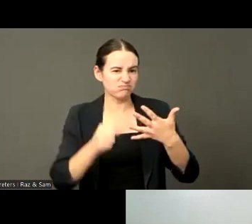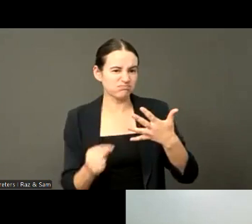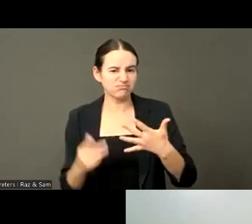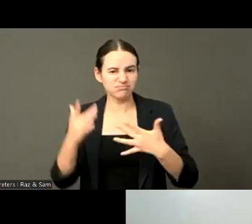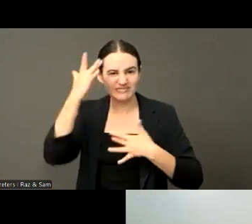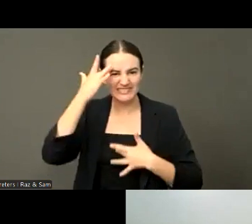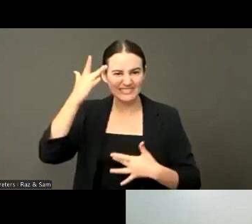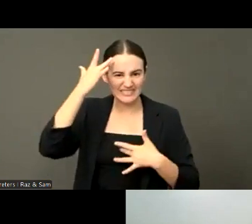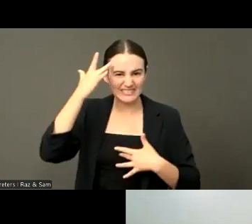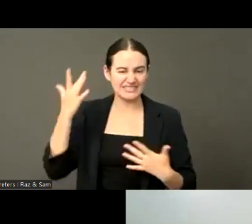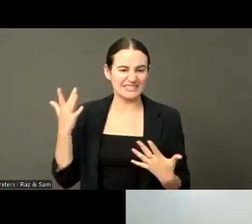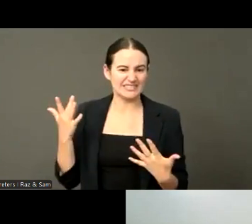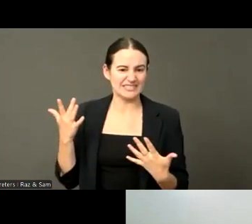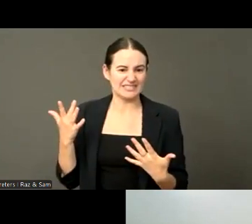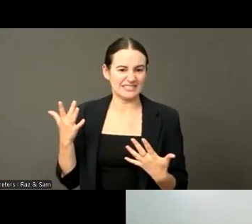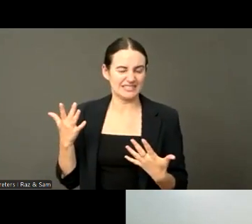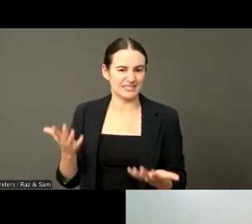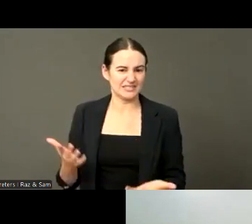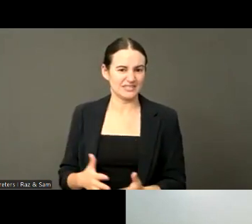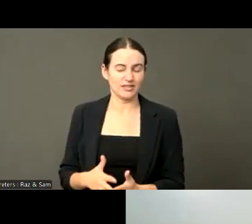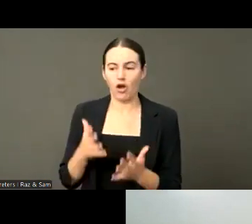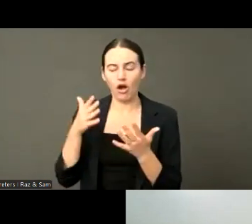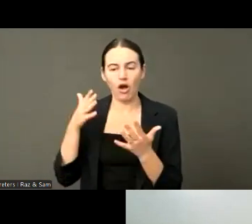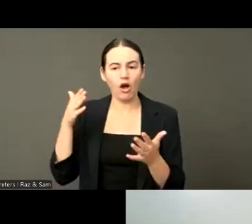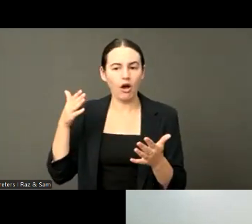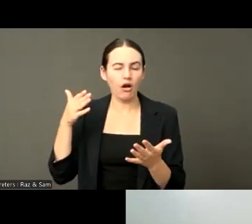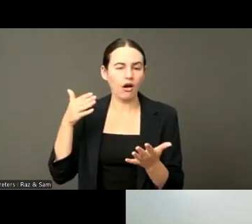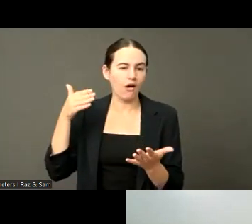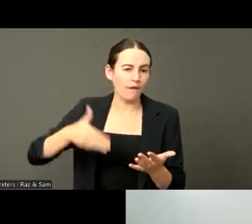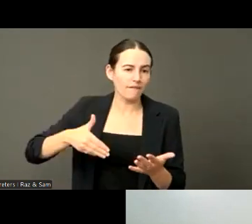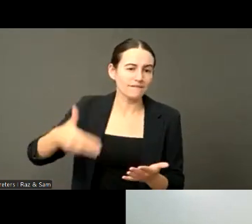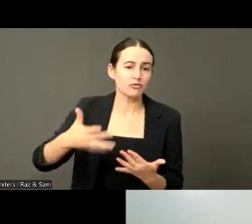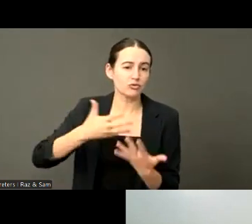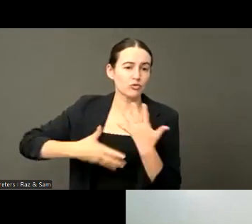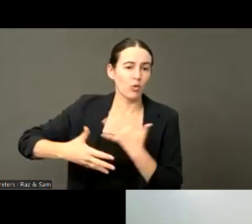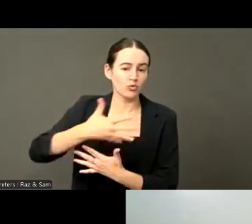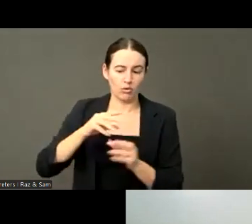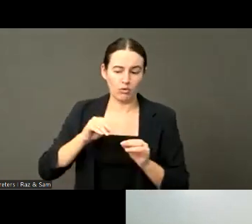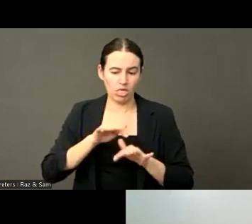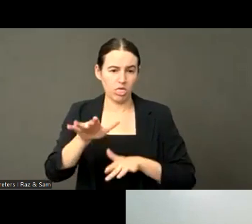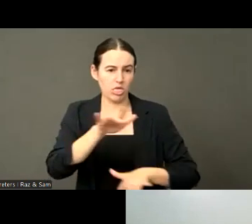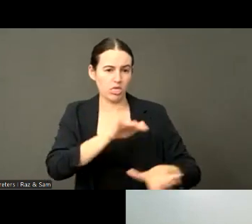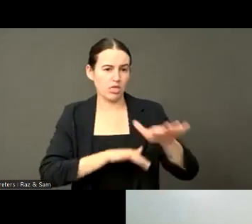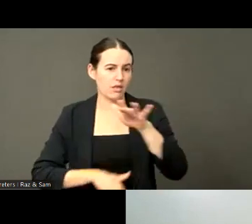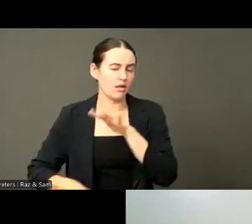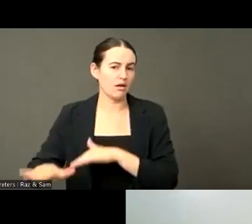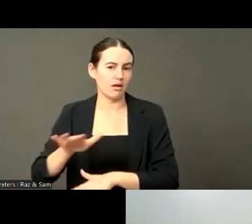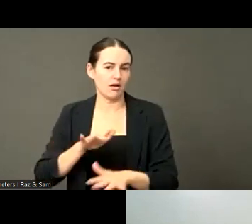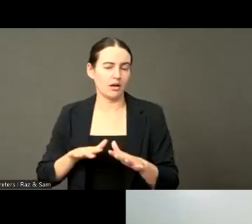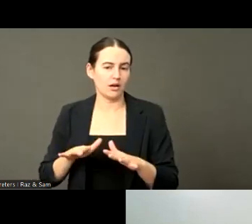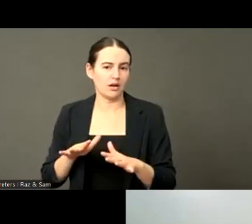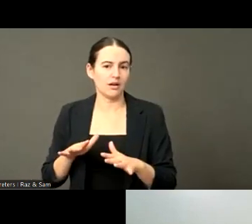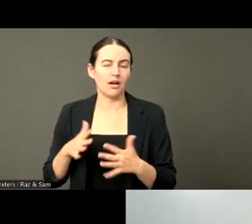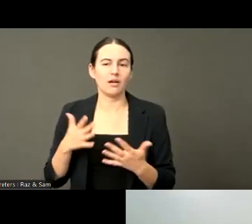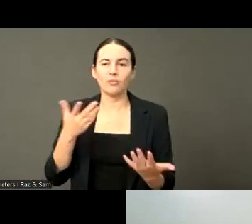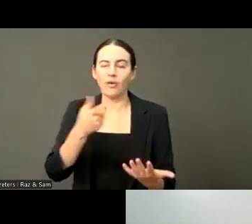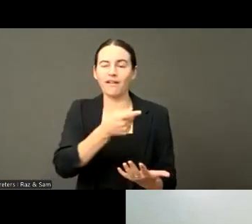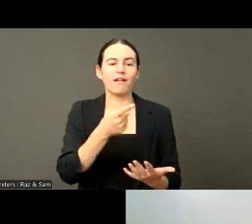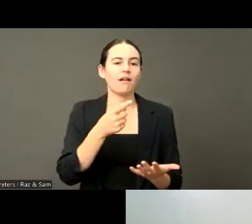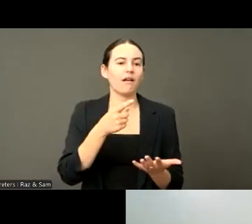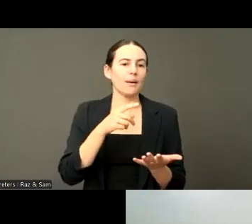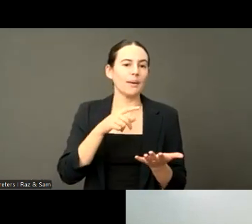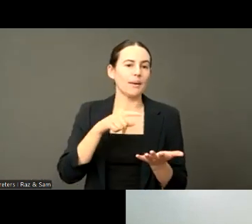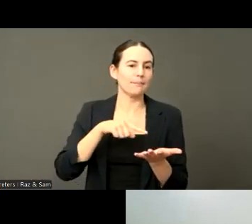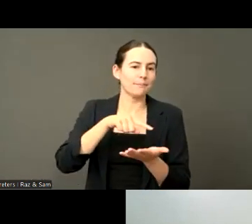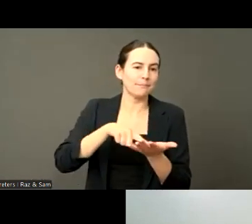há uma falha de mercado, onde a indústria farmacêutica não tem interesse em produzir. Então, eu acredito